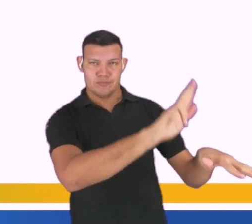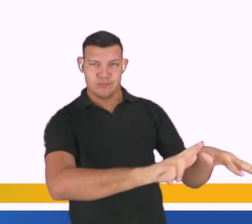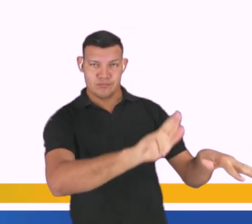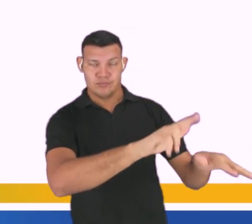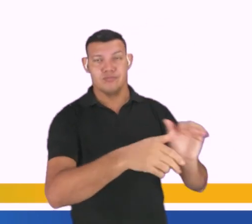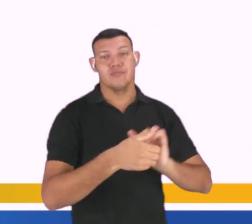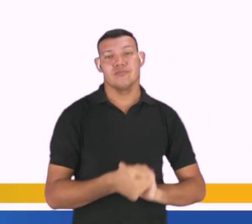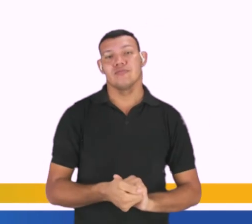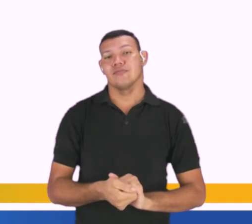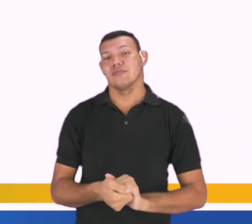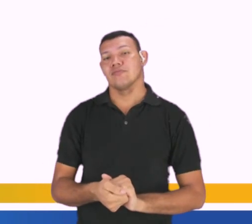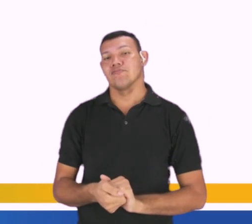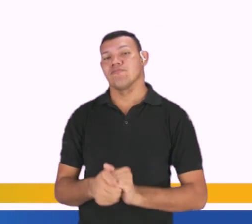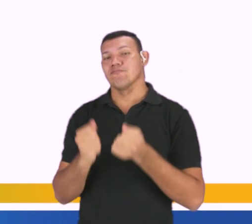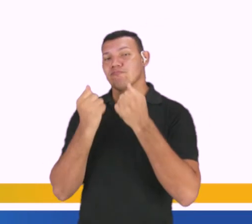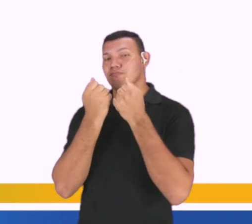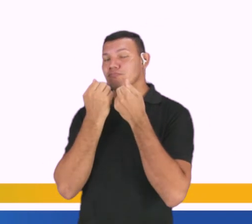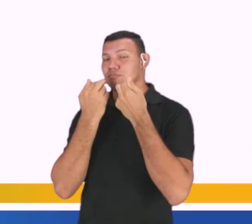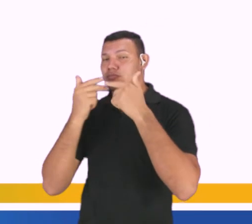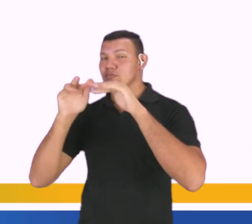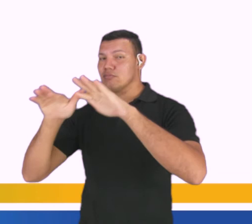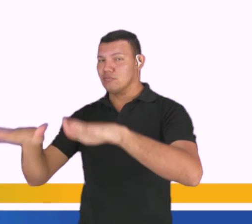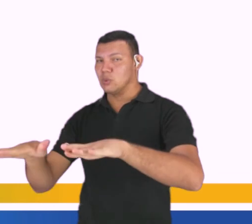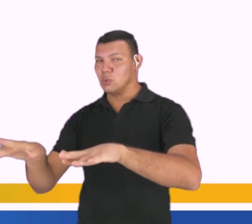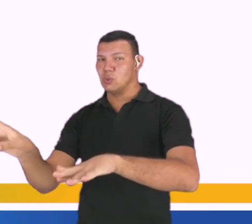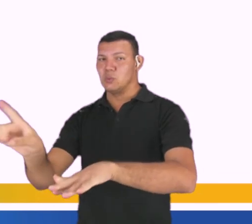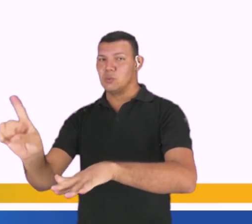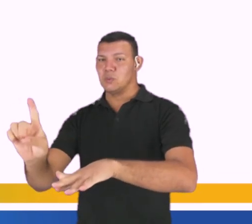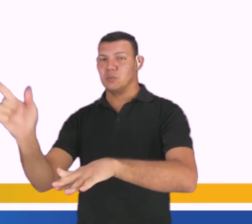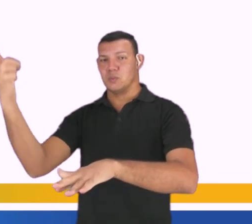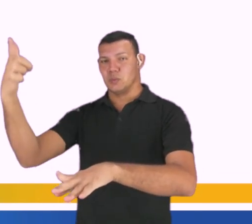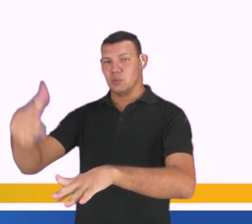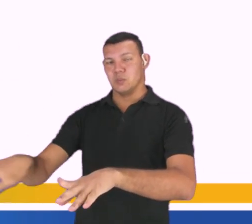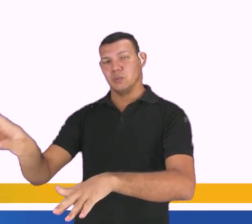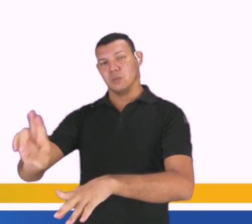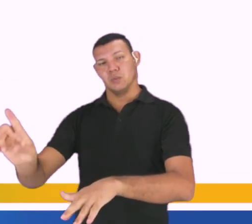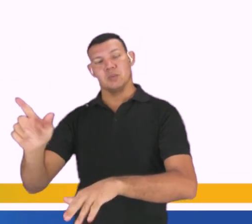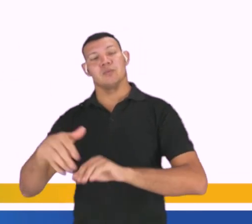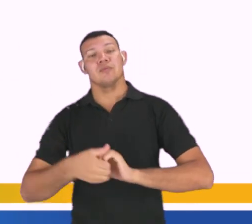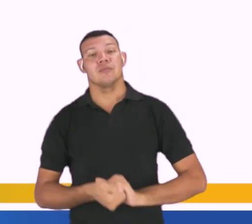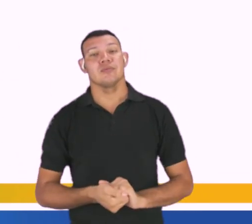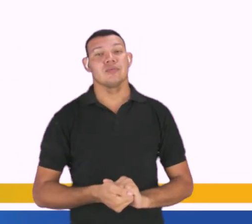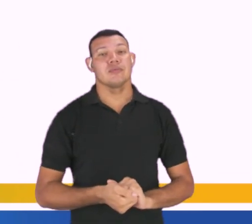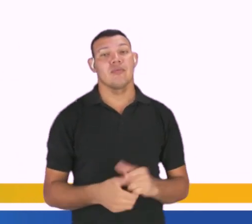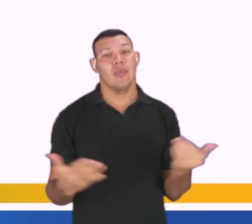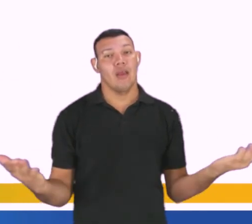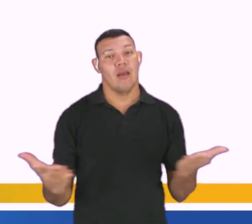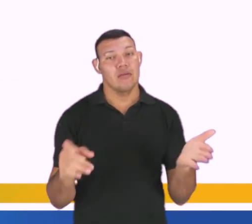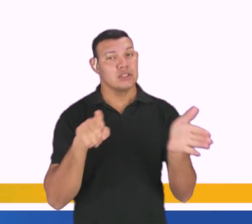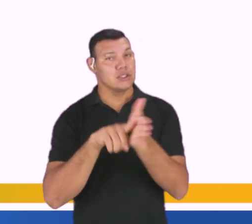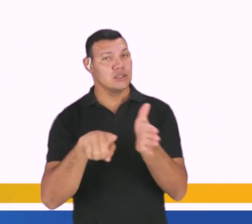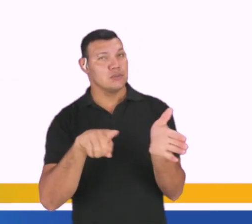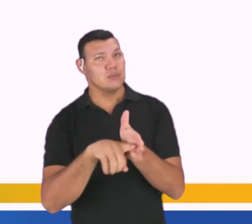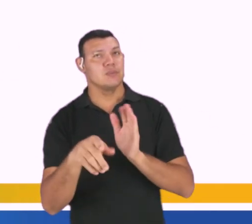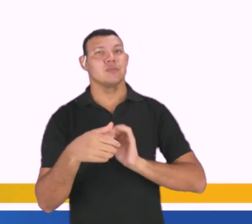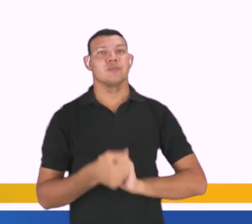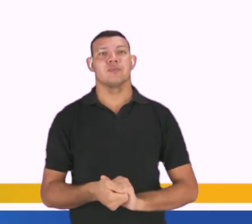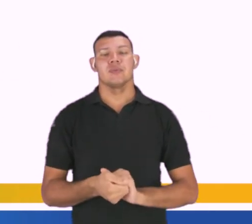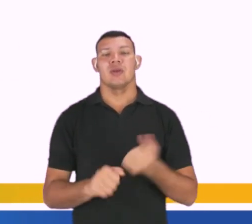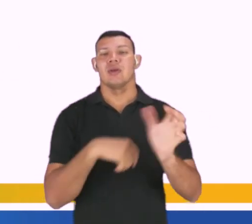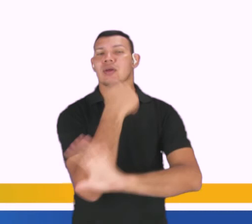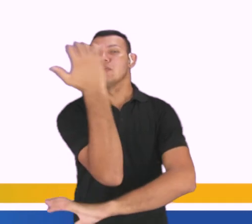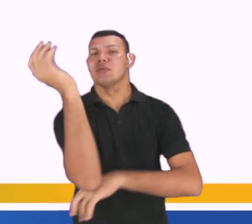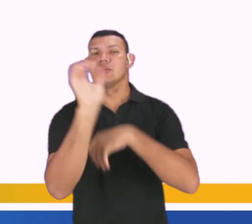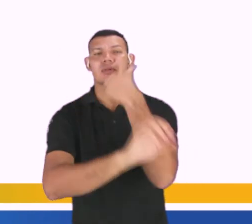naturais renováveis. Bom, o meio ambiente, e é um dos questionamentos do início da nossa